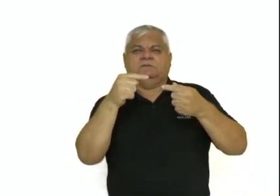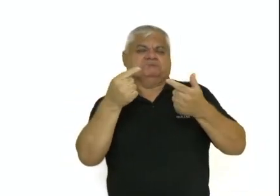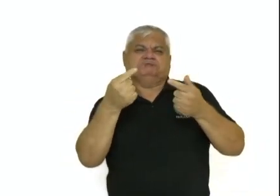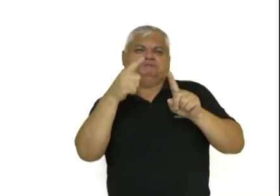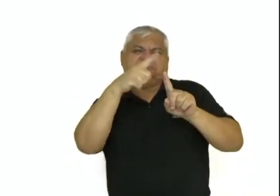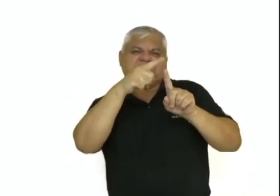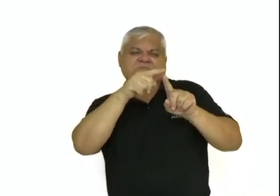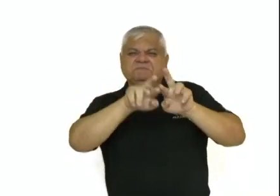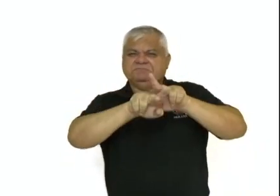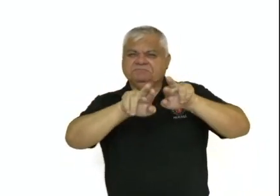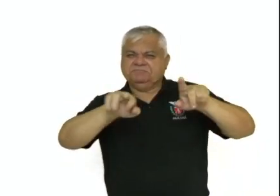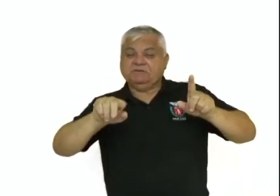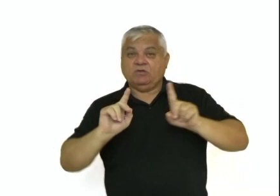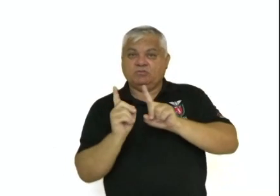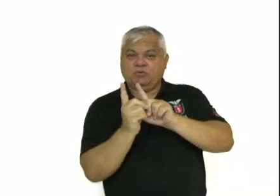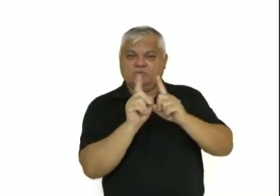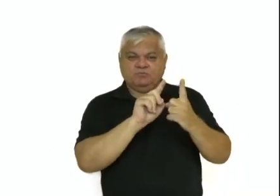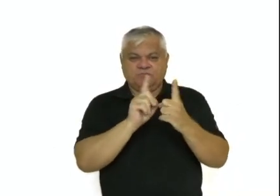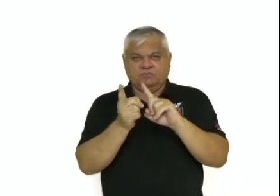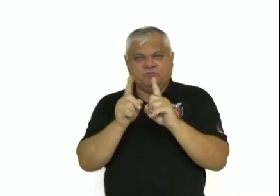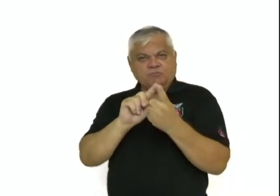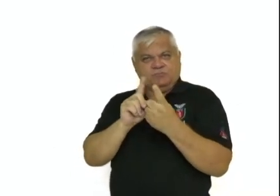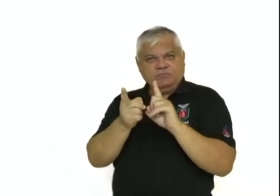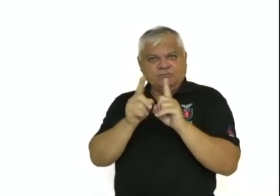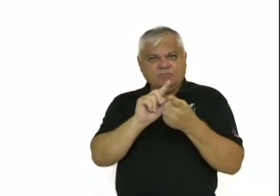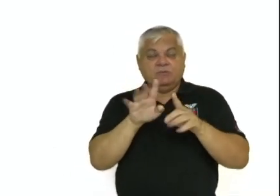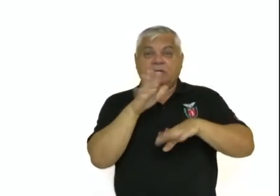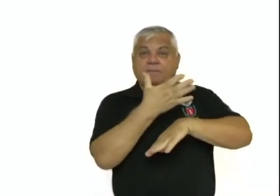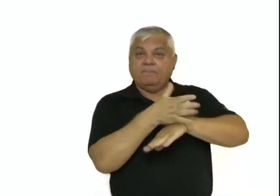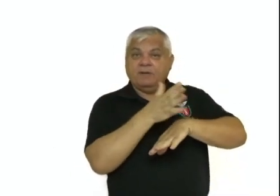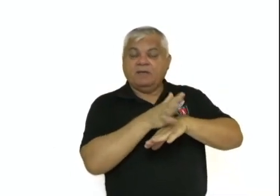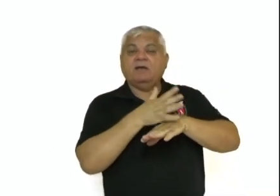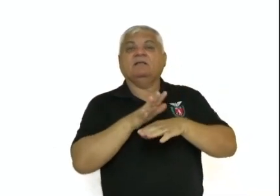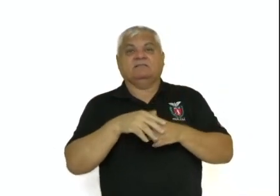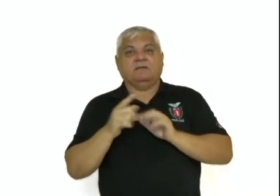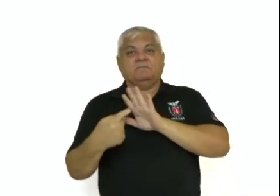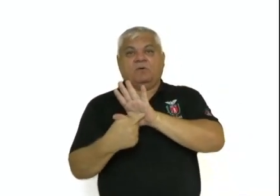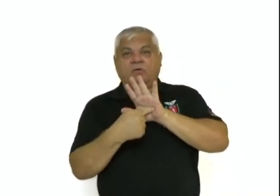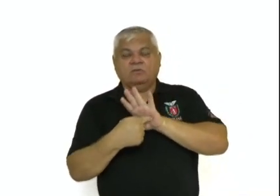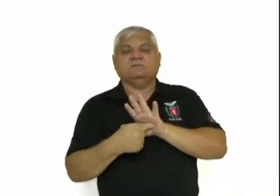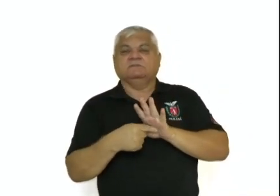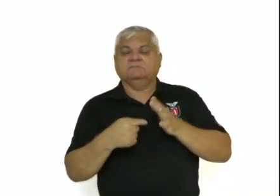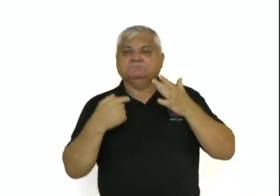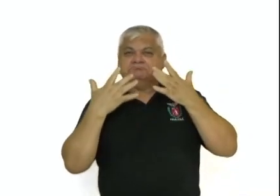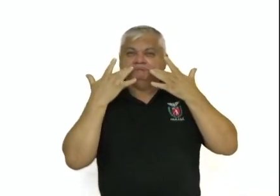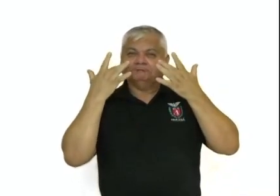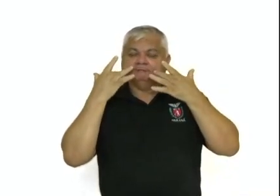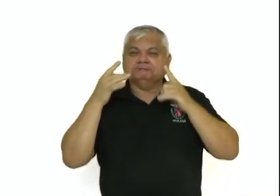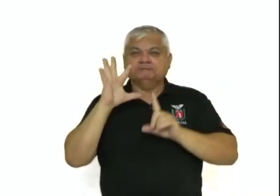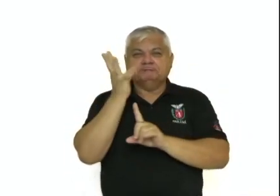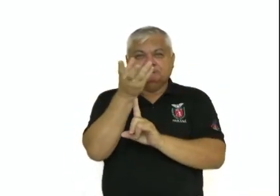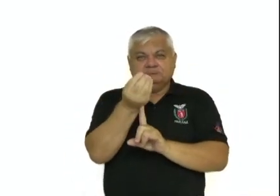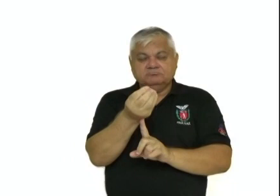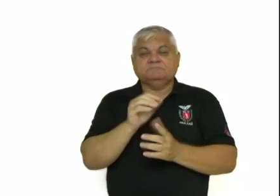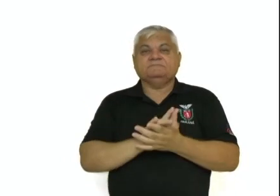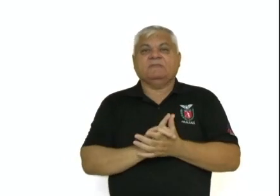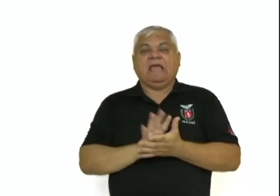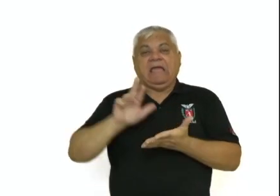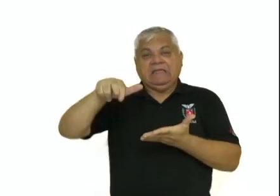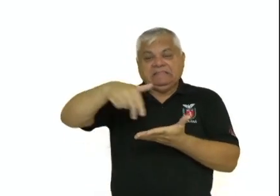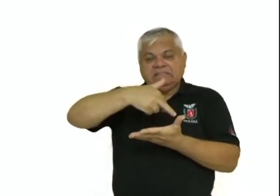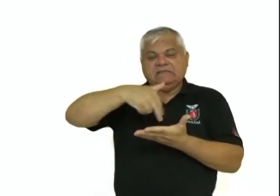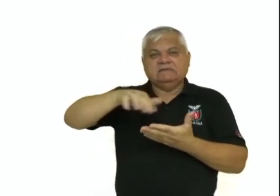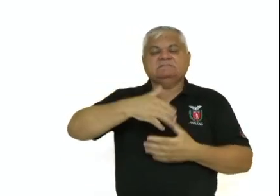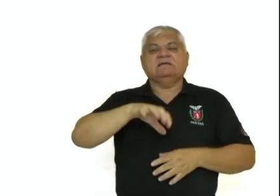casal que são executadas em salões com práticas e técnicas artísticas. As danças de salão são consideradas uma